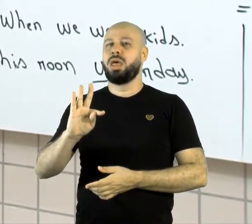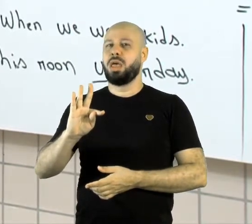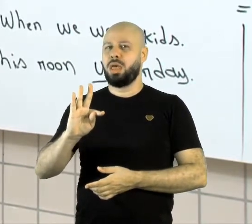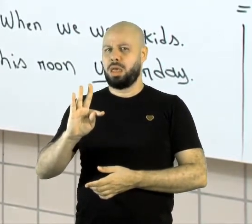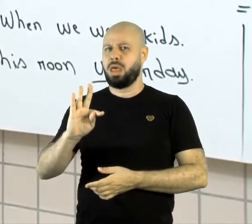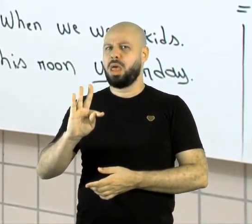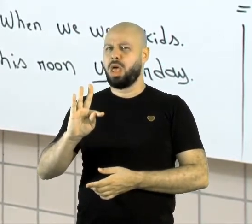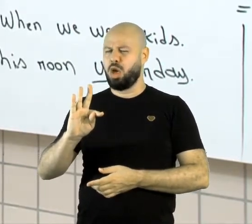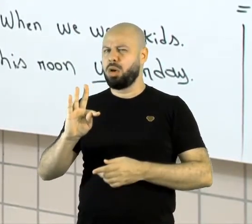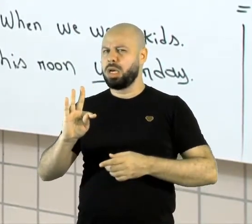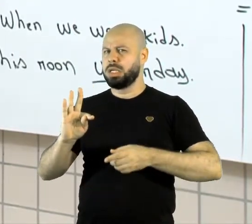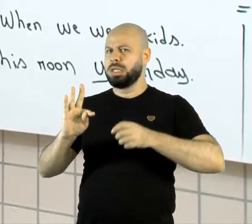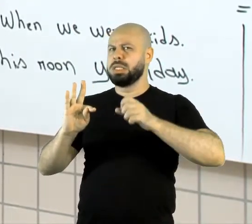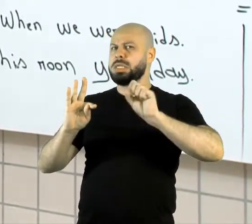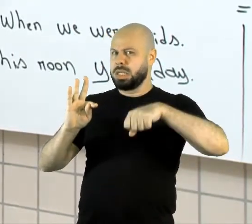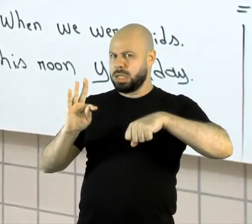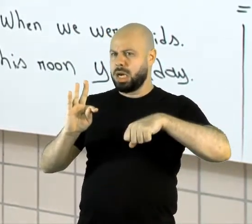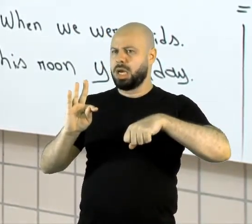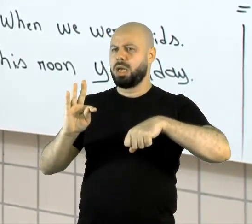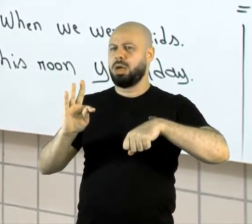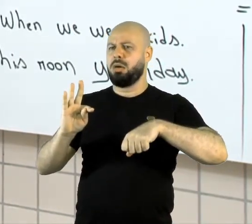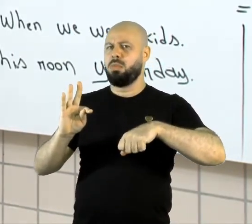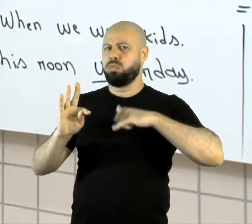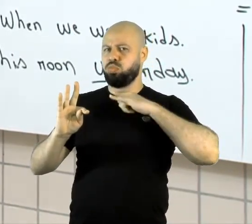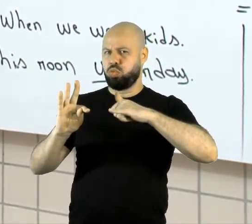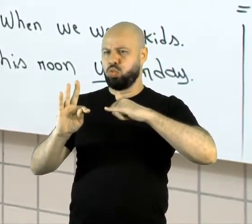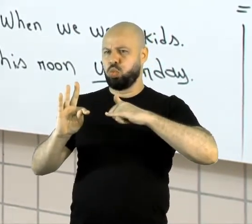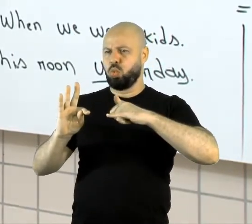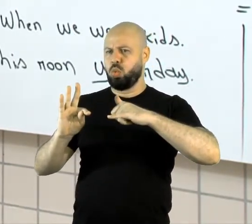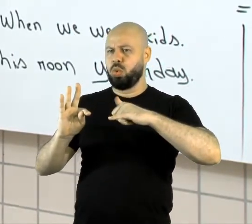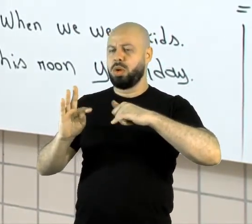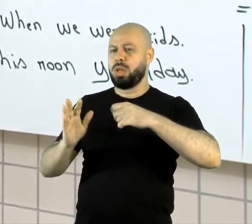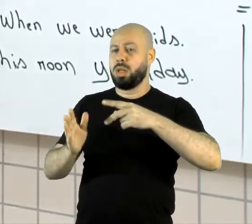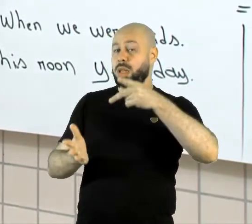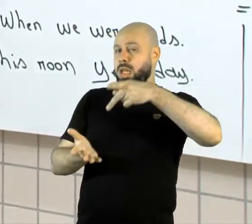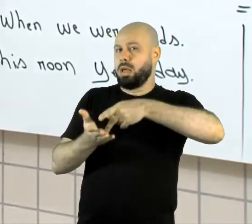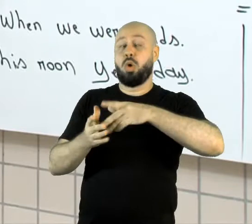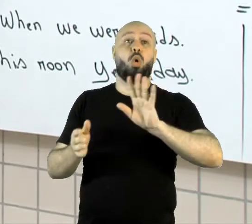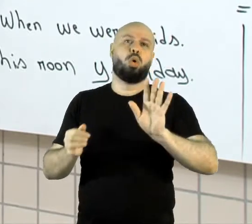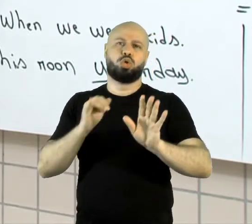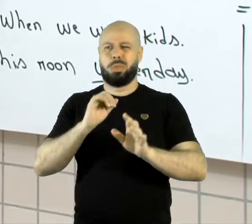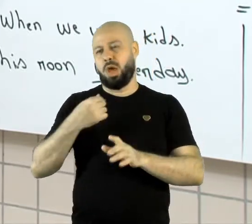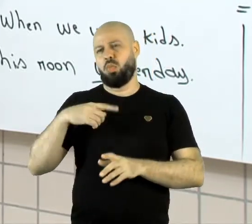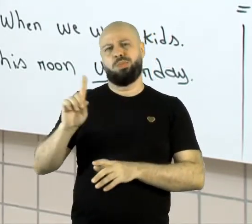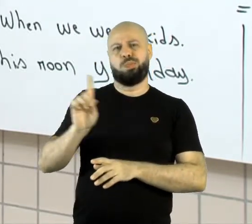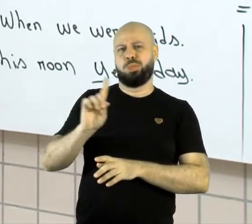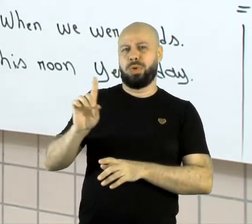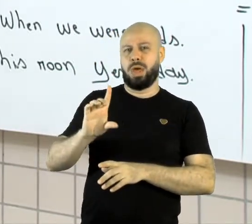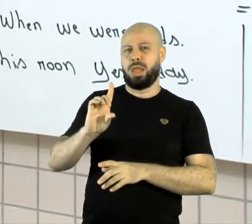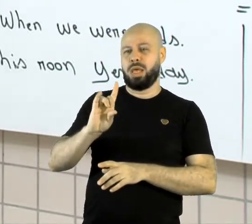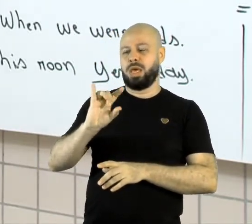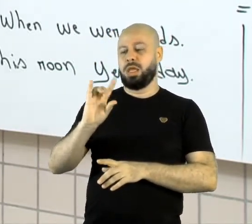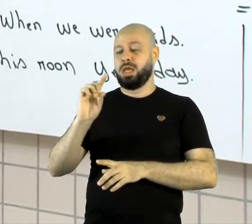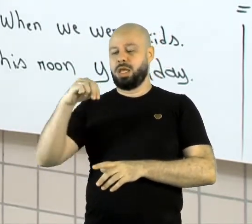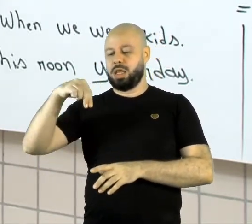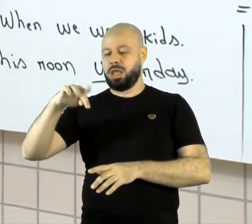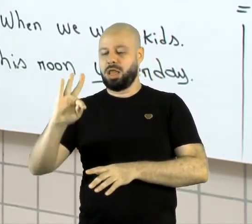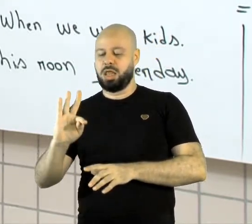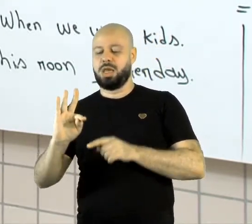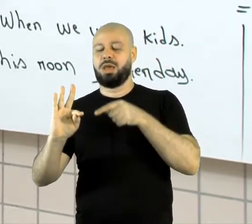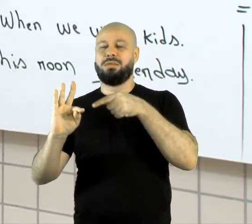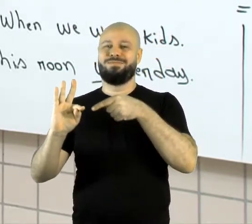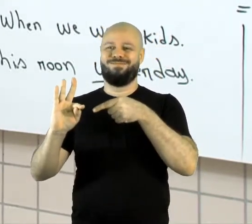afirmando, certo? Afirmando aliás, eu estou negando, né, que